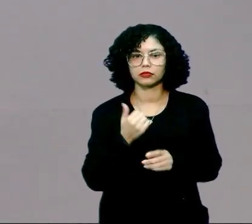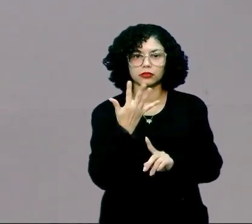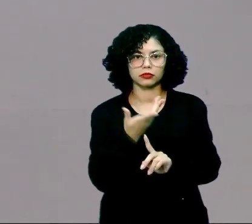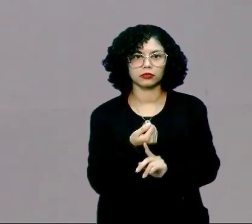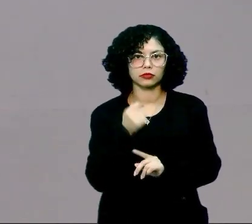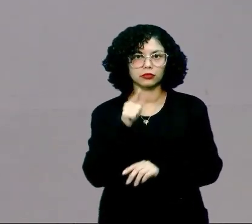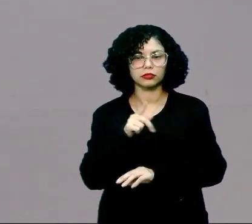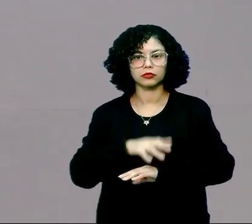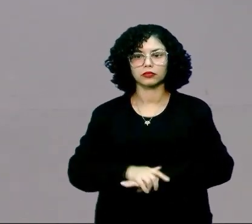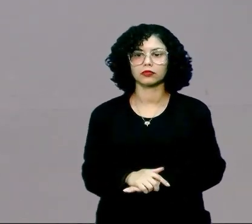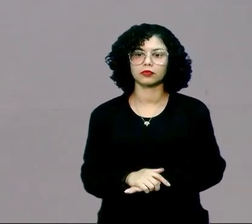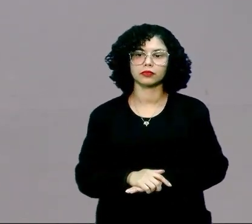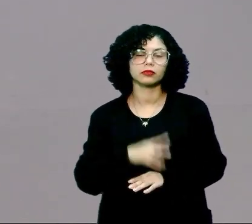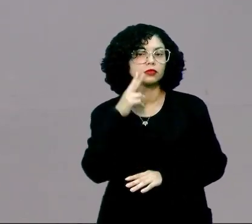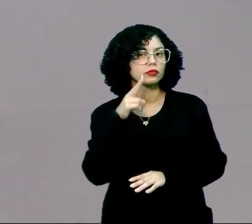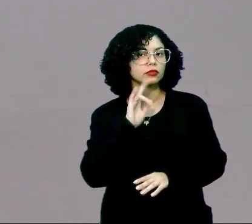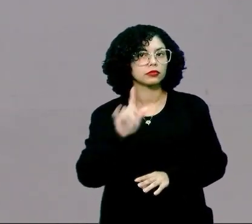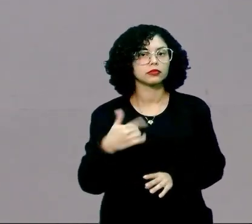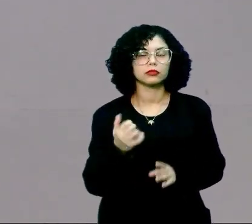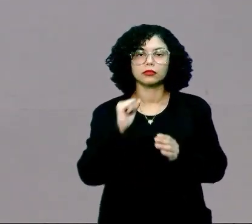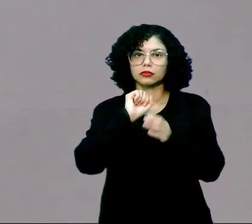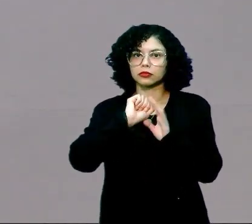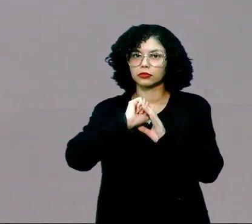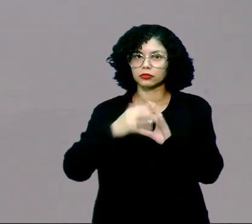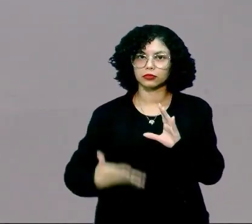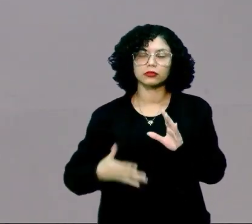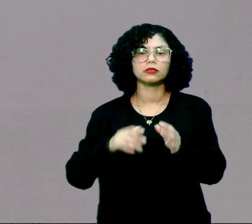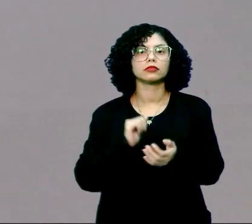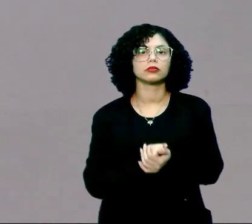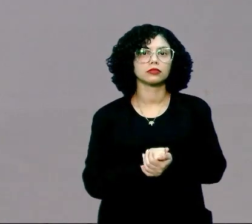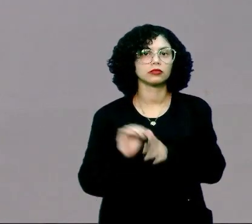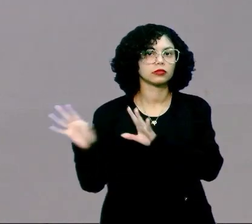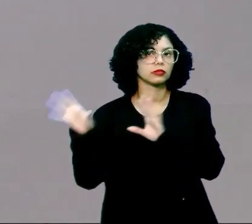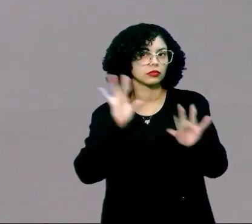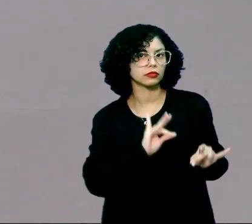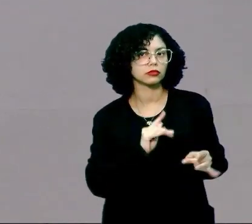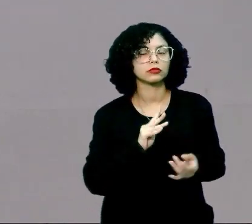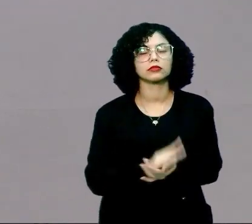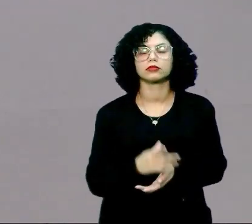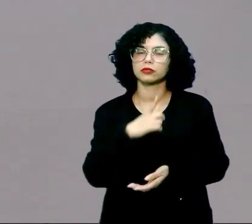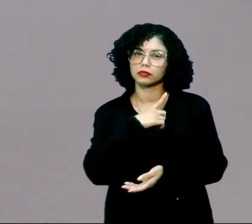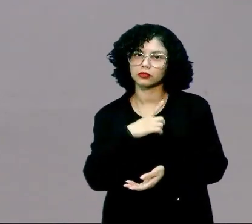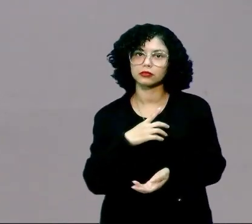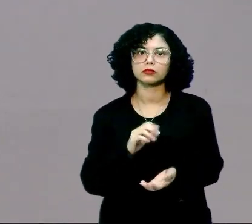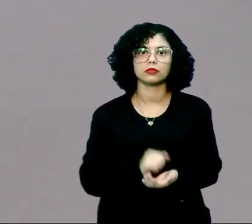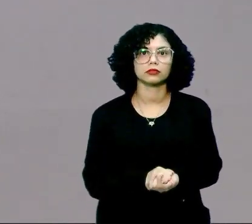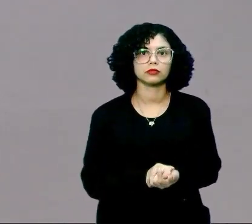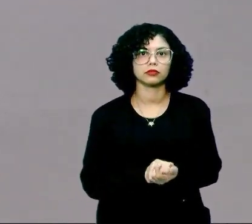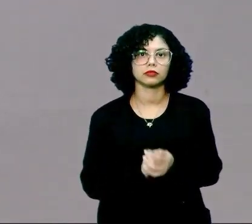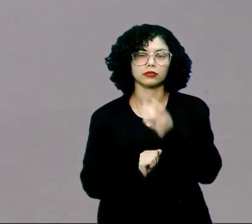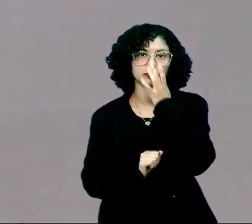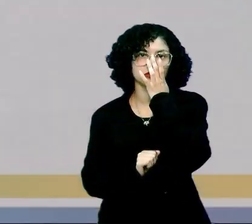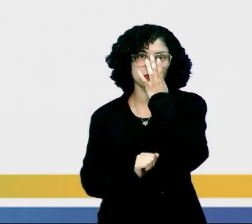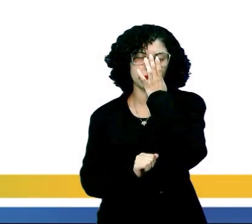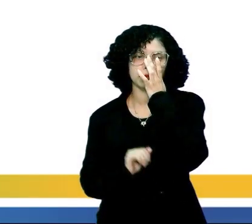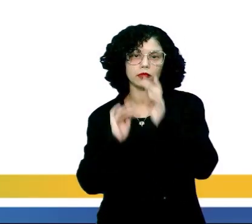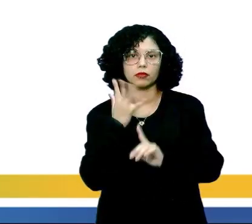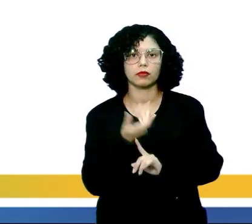arte é isso. E aí a gente vai ver outras características que nos levam até a arte